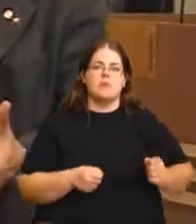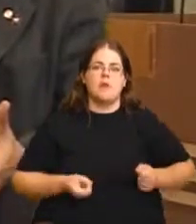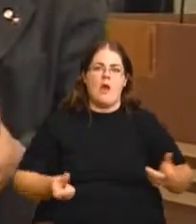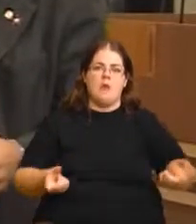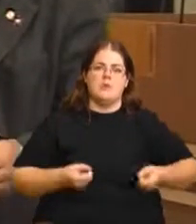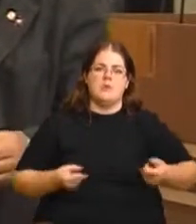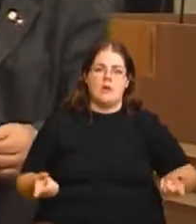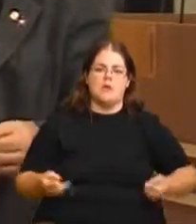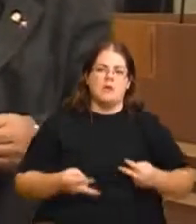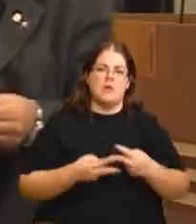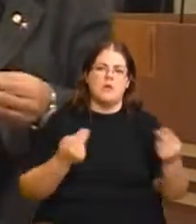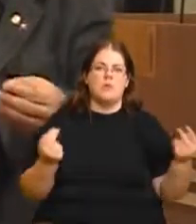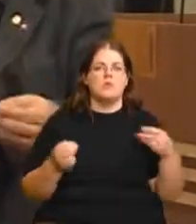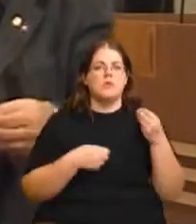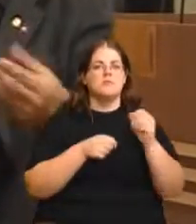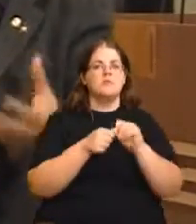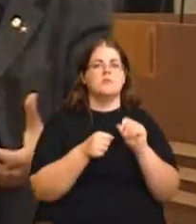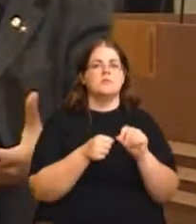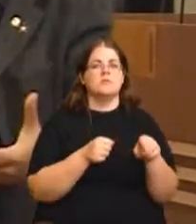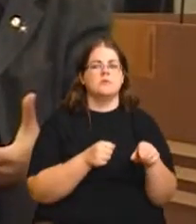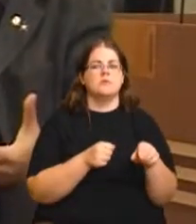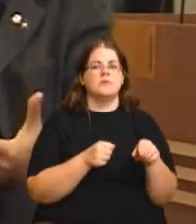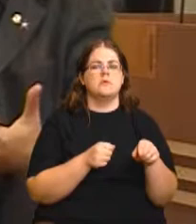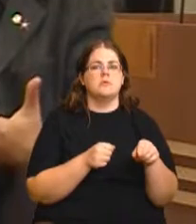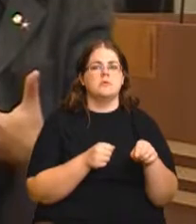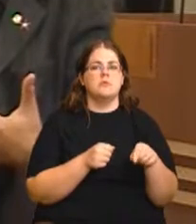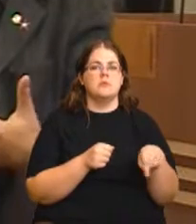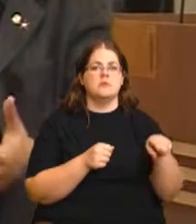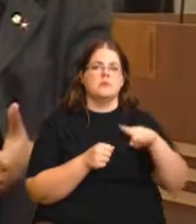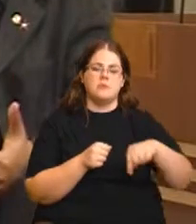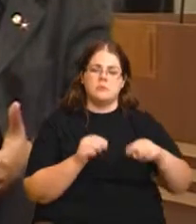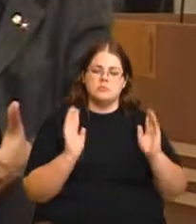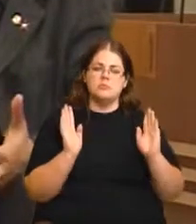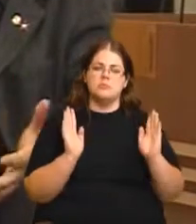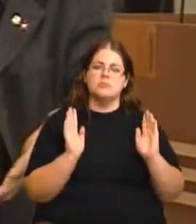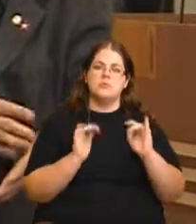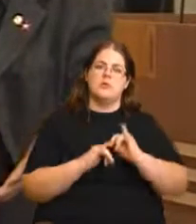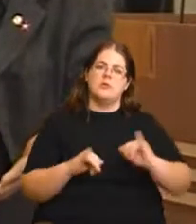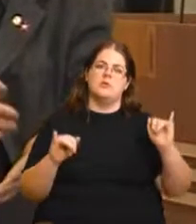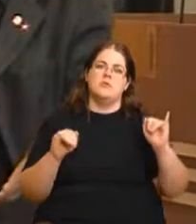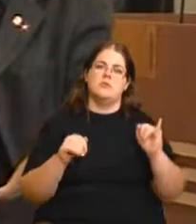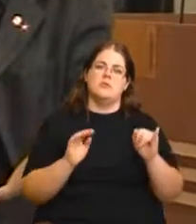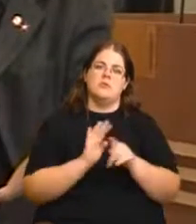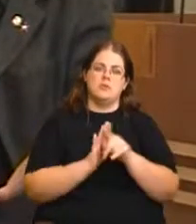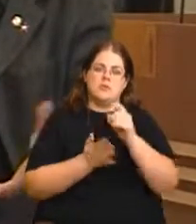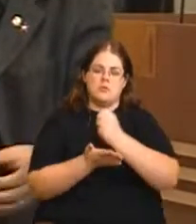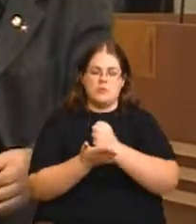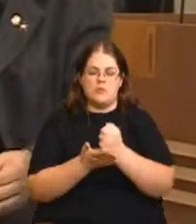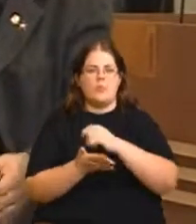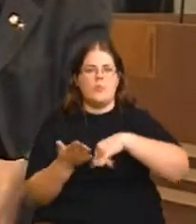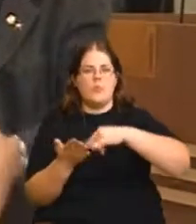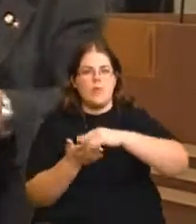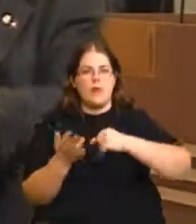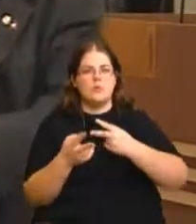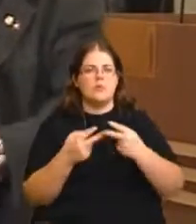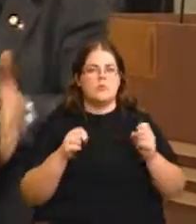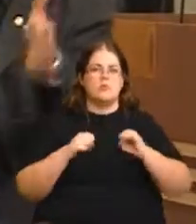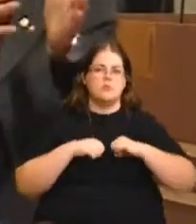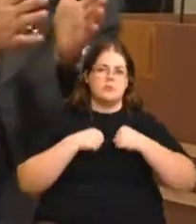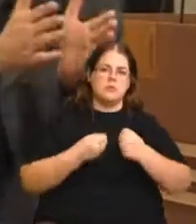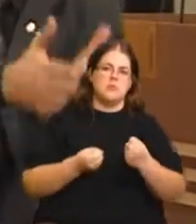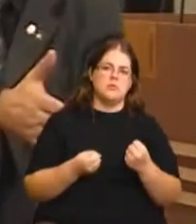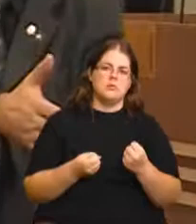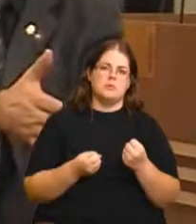anteriores. E vários fatores que foram gastos ali, que nós já comprovamos aqui, que recebemos documentação, exemplo, olha, a segurança,